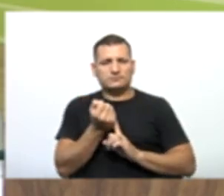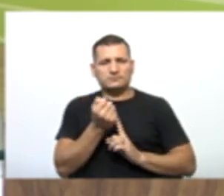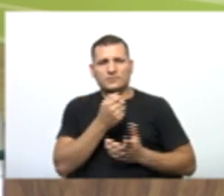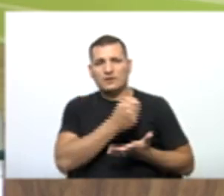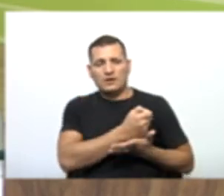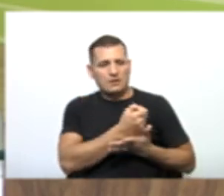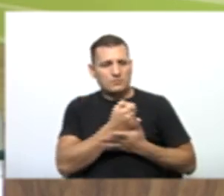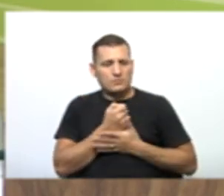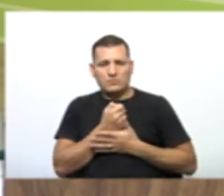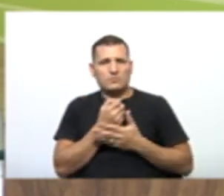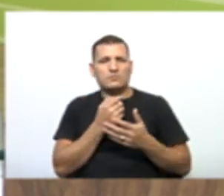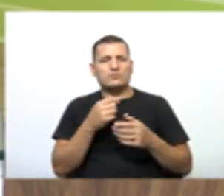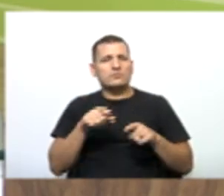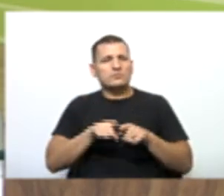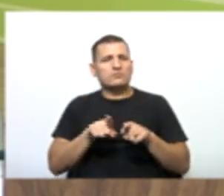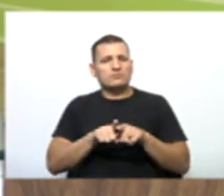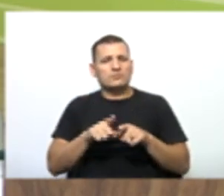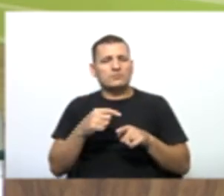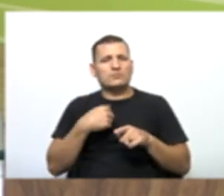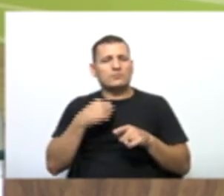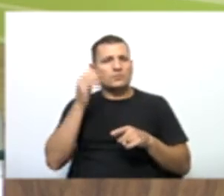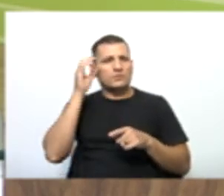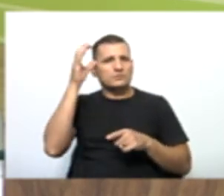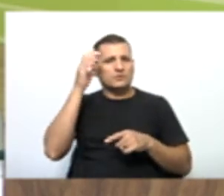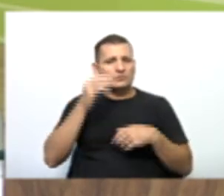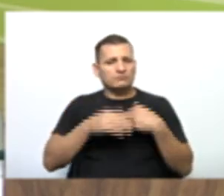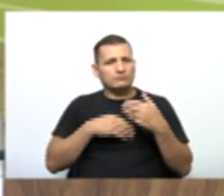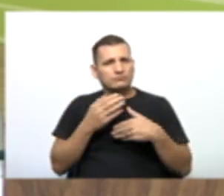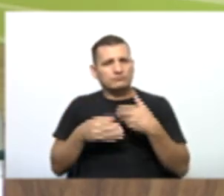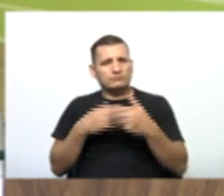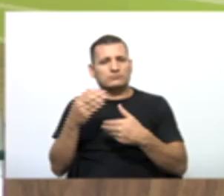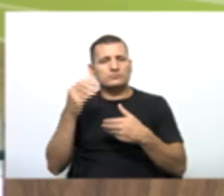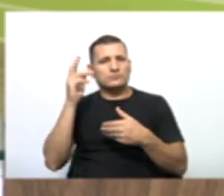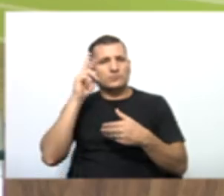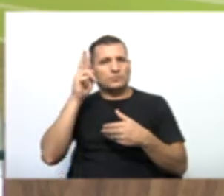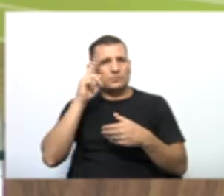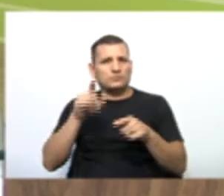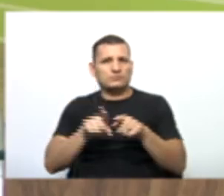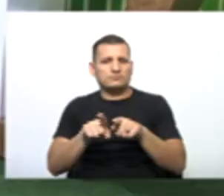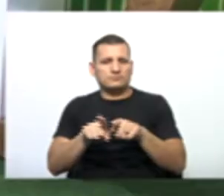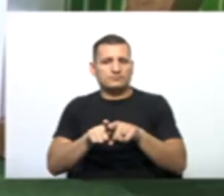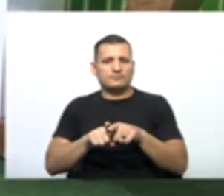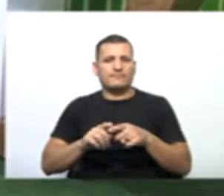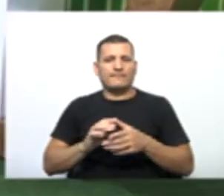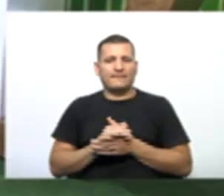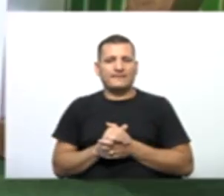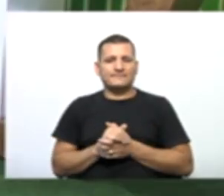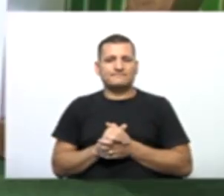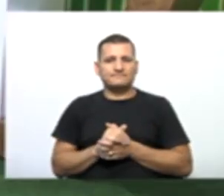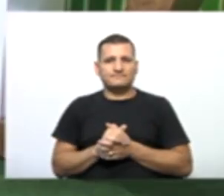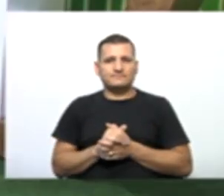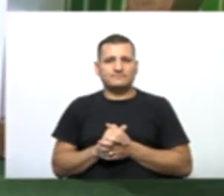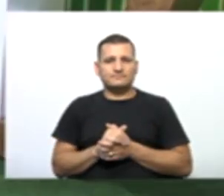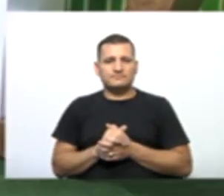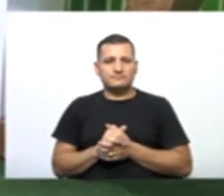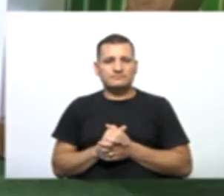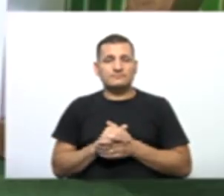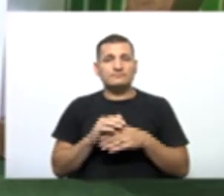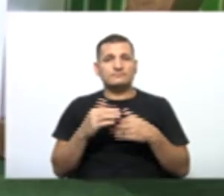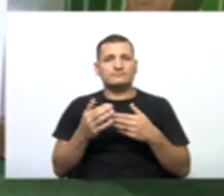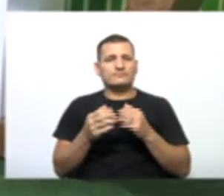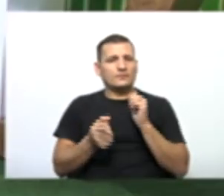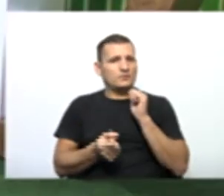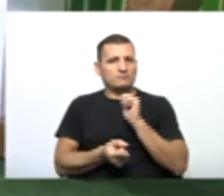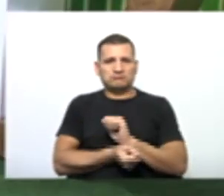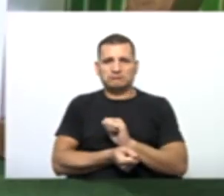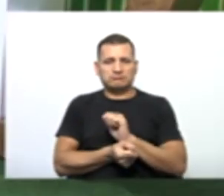gente remonta o nosso processo de conhecimento a partir da nossa história também, não é mesmo, professor Wesley? Exatamente. E não parou. O legal é que o ser